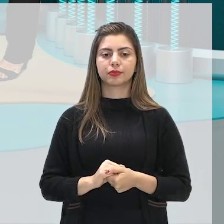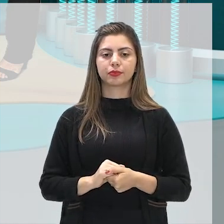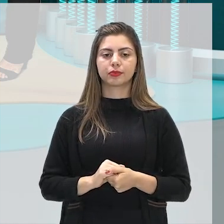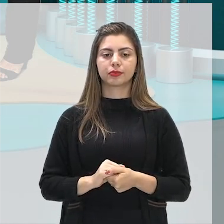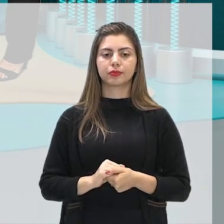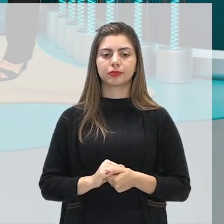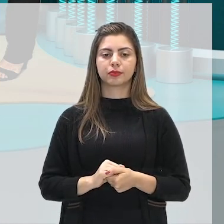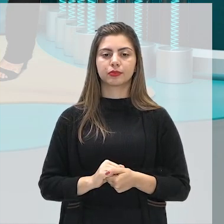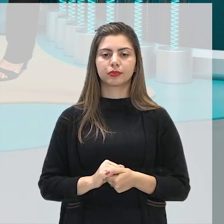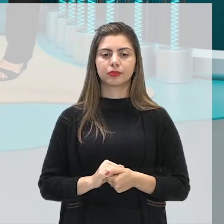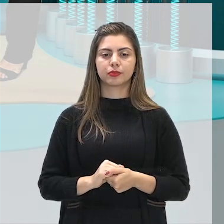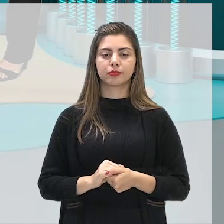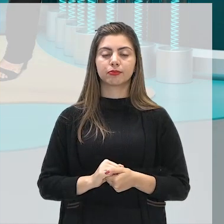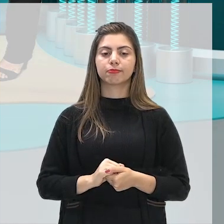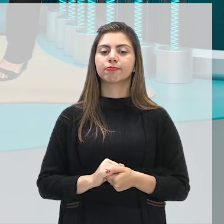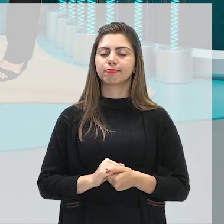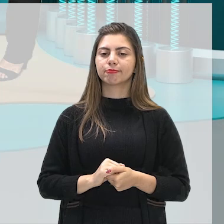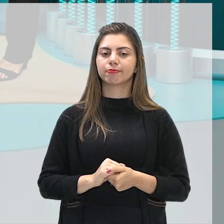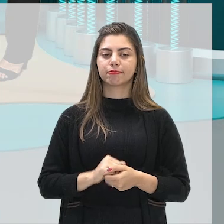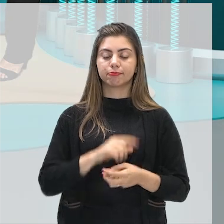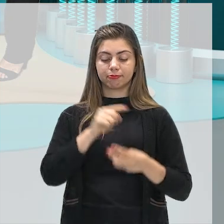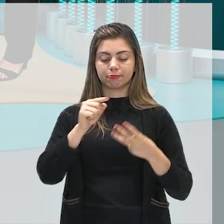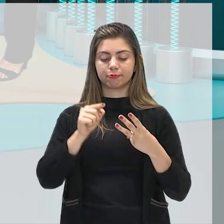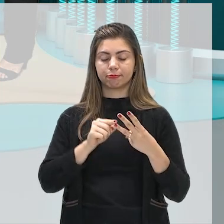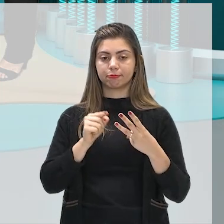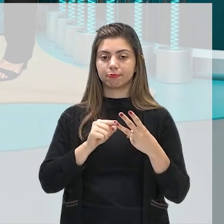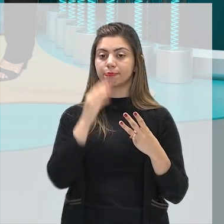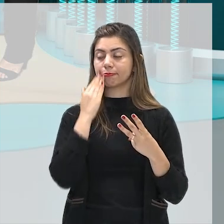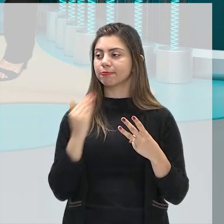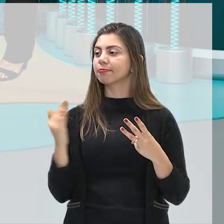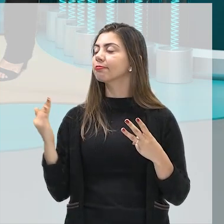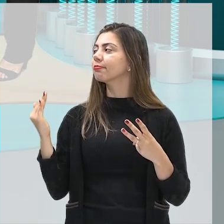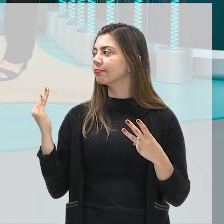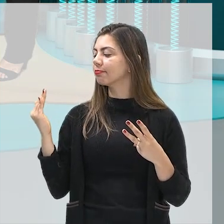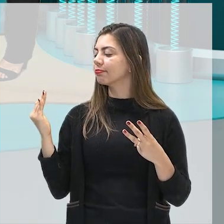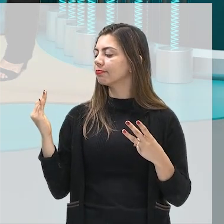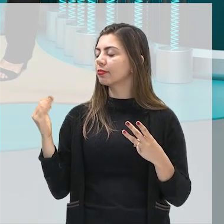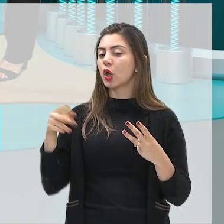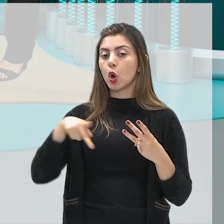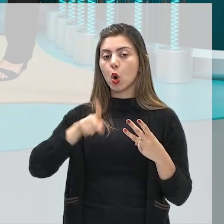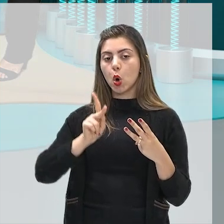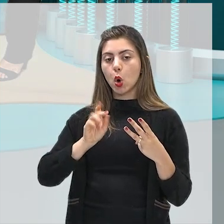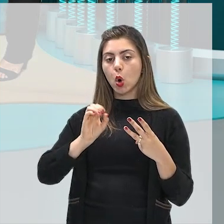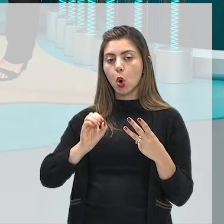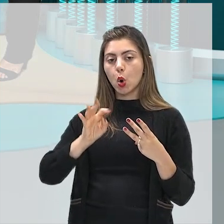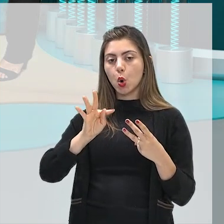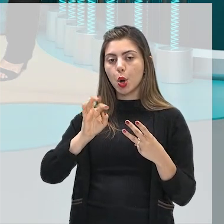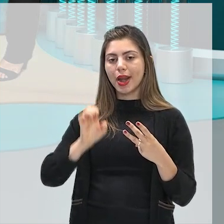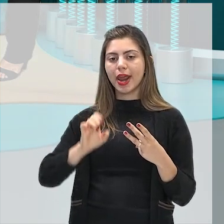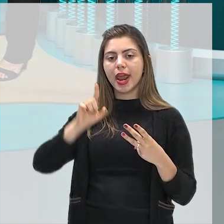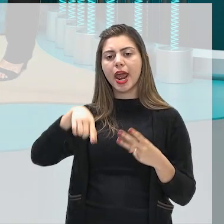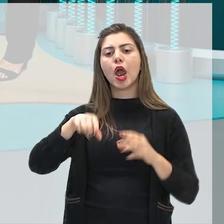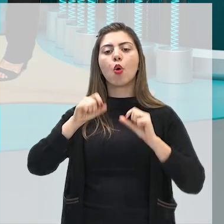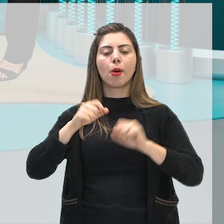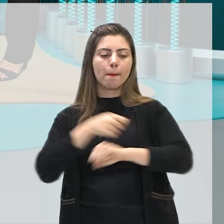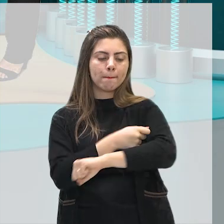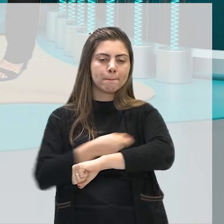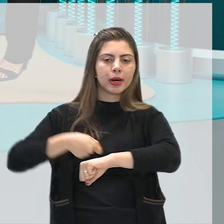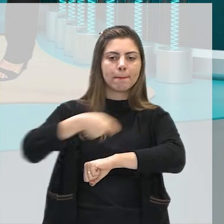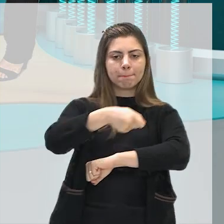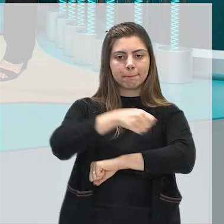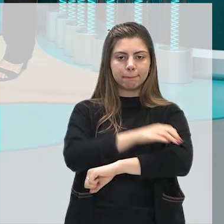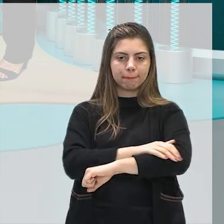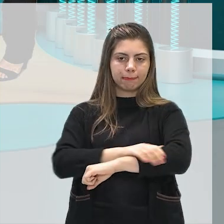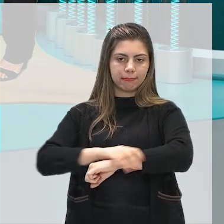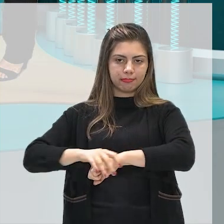temos, vamos ver, o nosso Kote, que é o golpe efetuado no